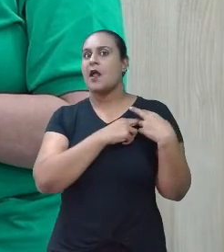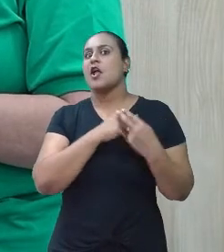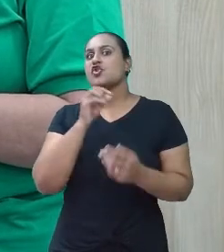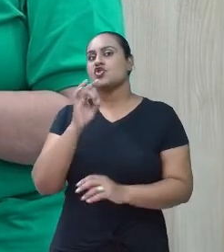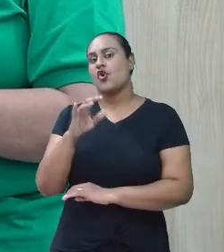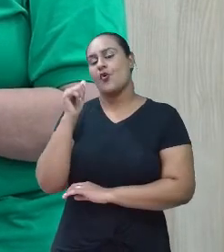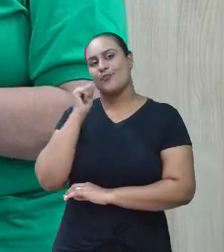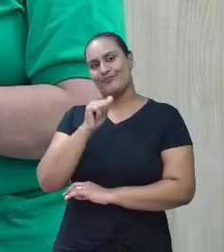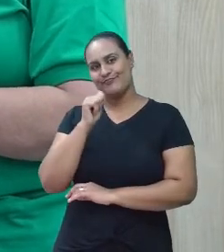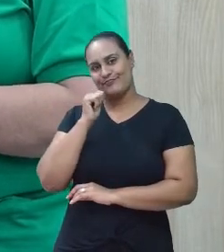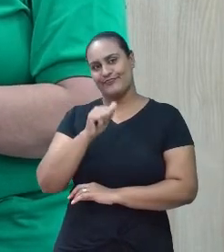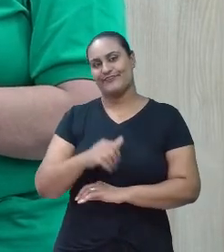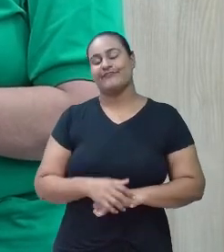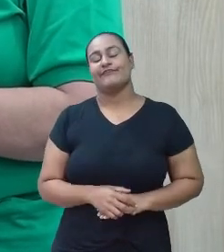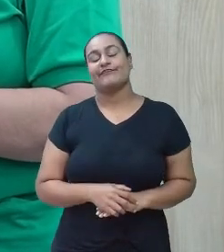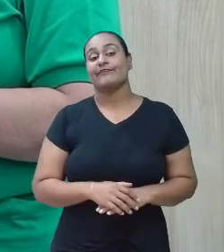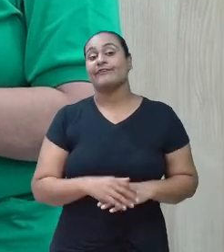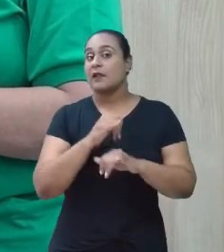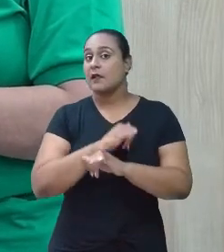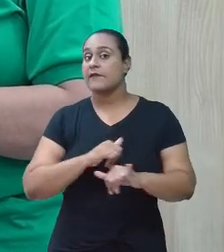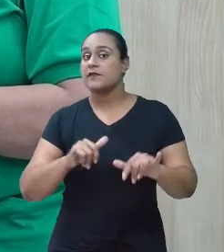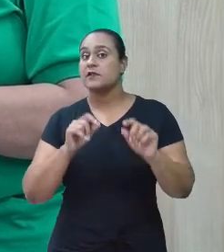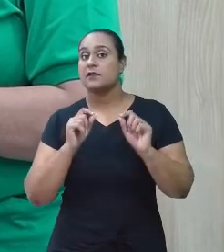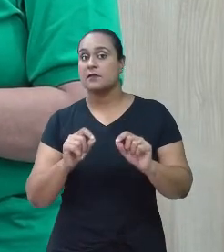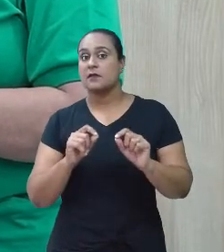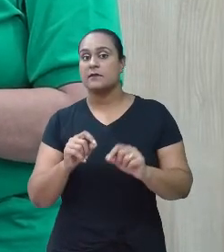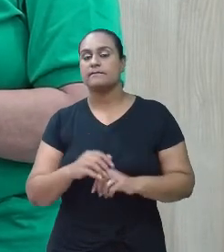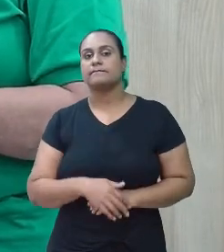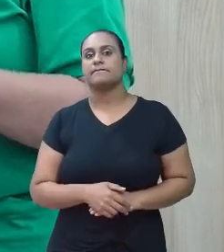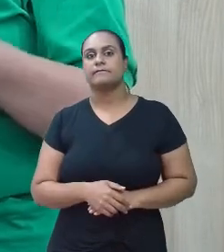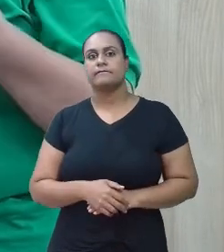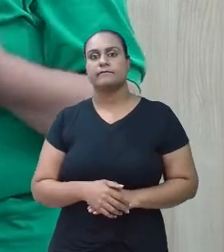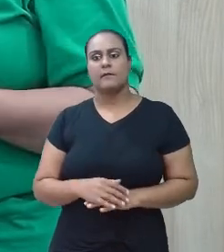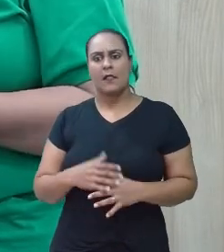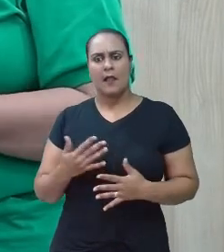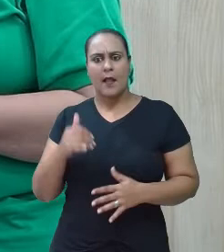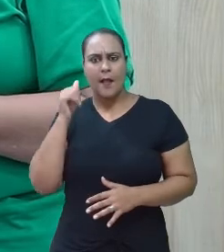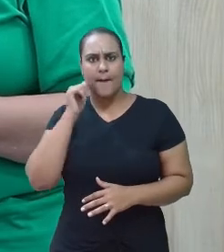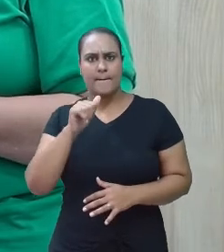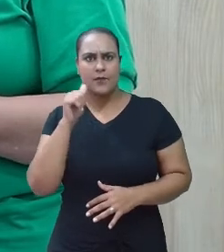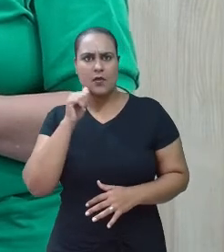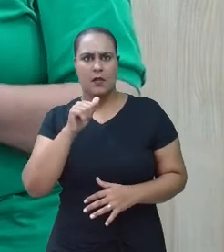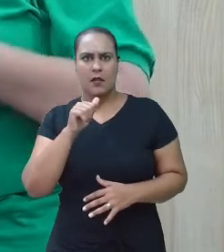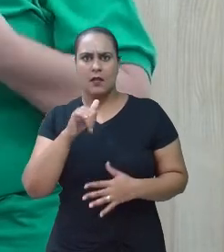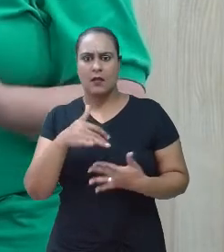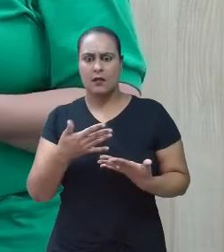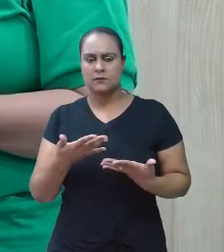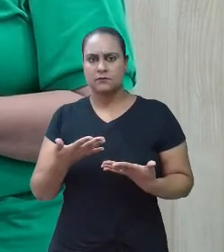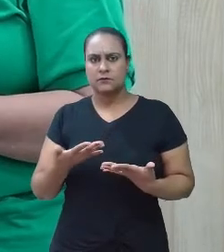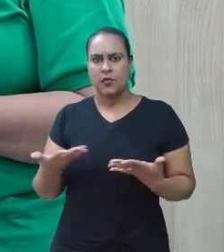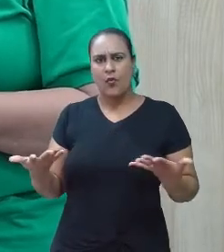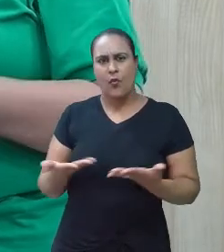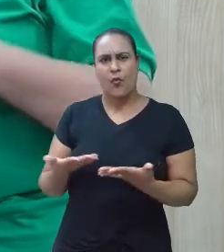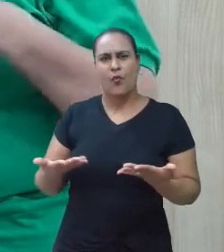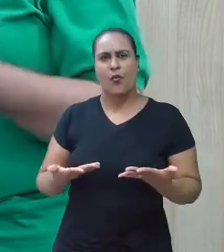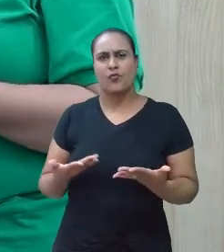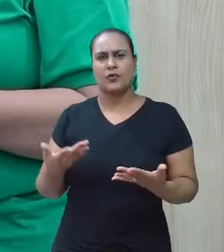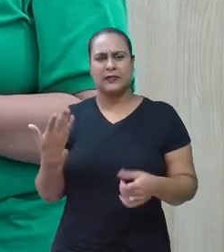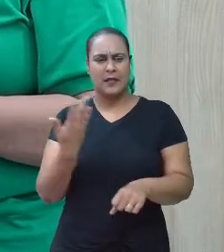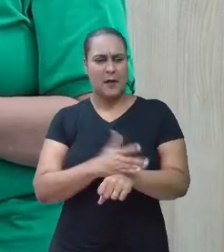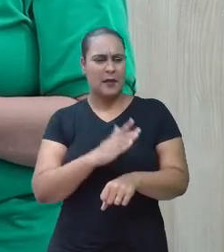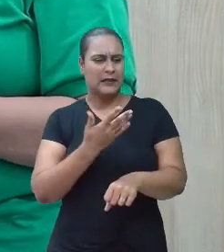mulheres. E ainda digo a vocês, diante da vida dessa mulher contemporânea, de tantas atividades, de